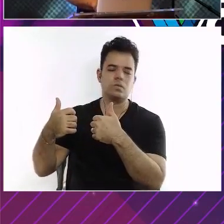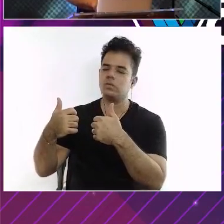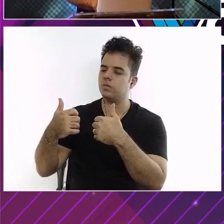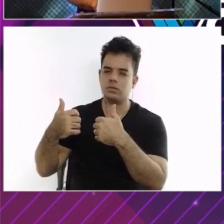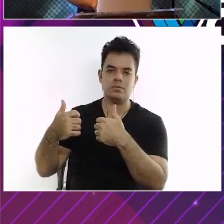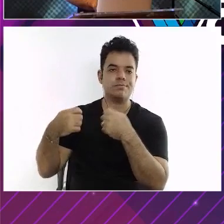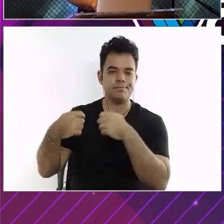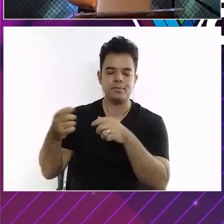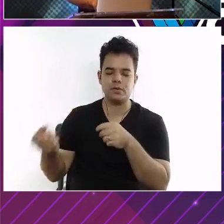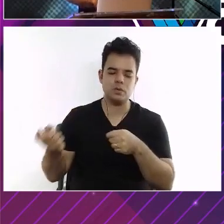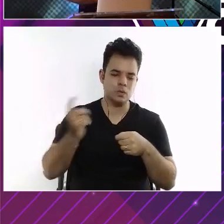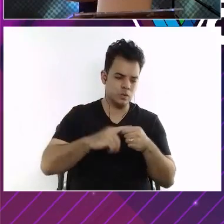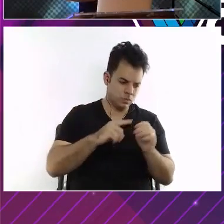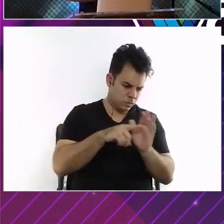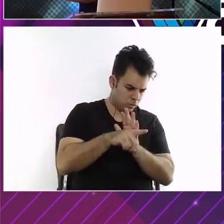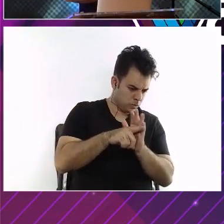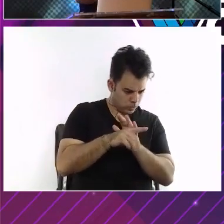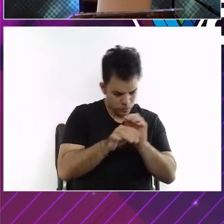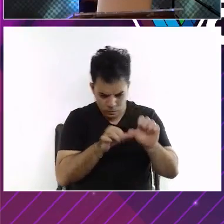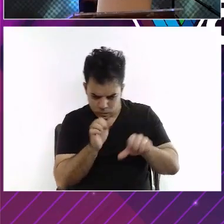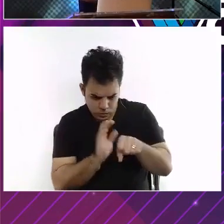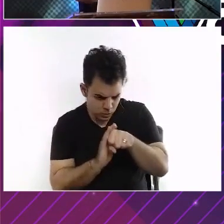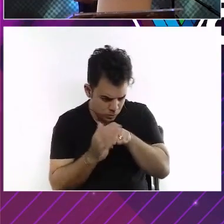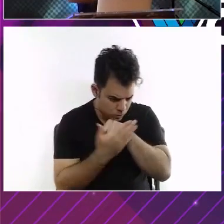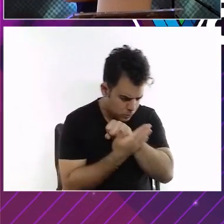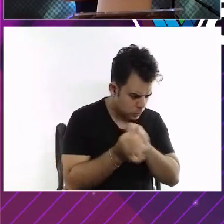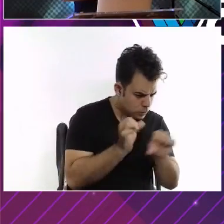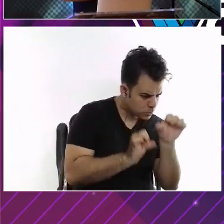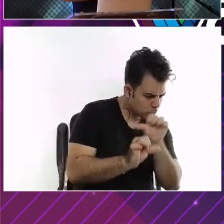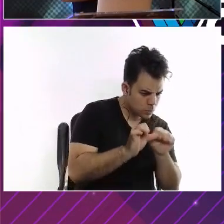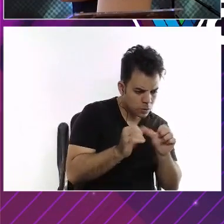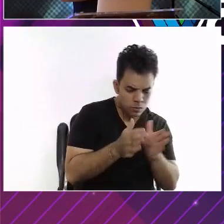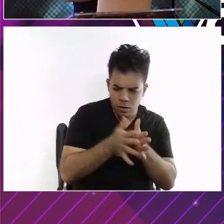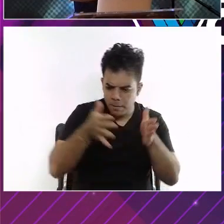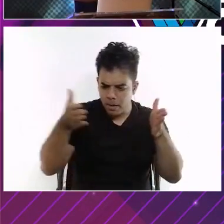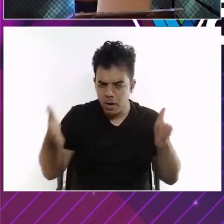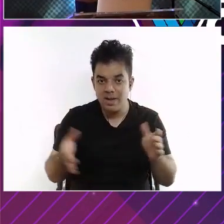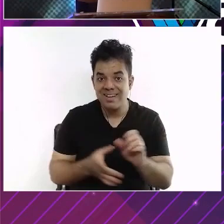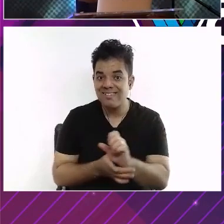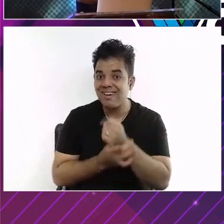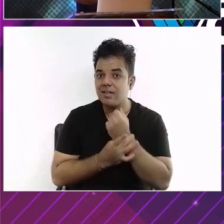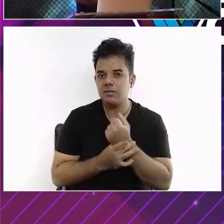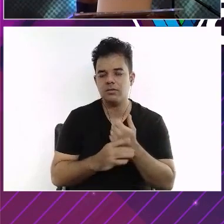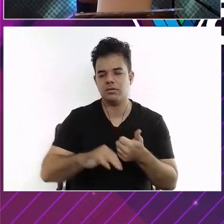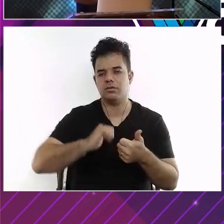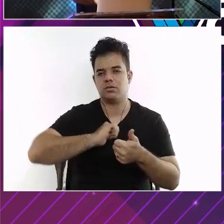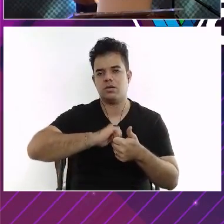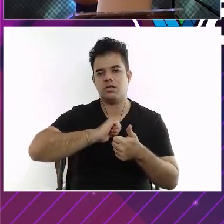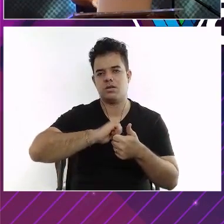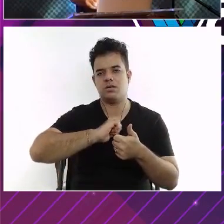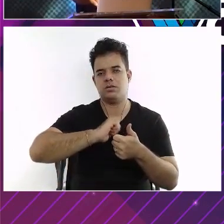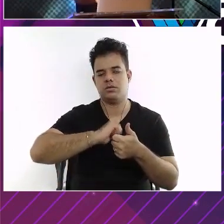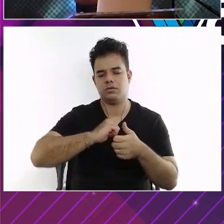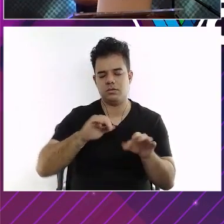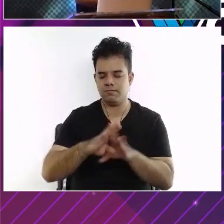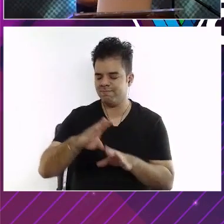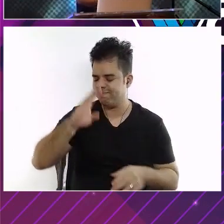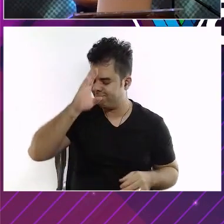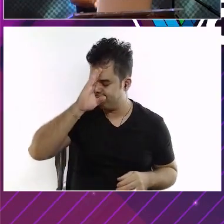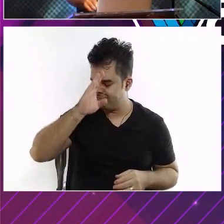rever, realimentar, atualizar, estudar a viabilidade no longo prazo. Cadê a garantia de qualidade? Prioridade de entrega contínua